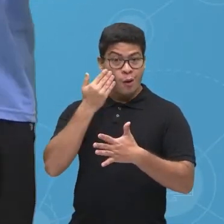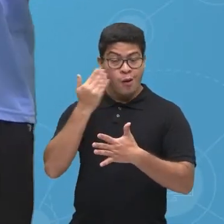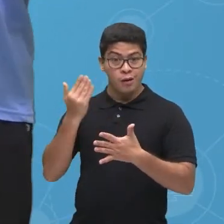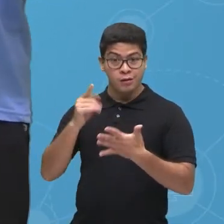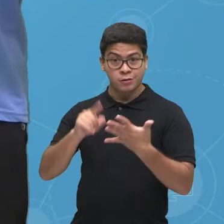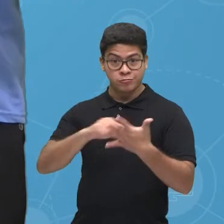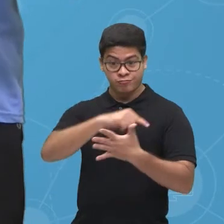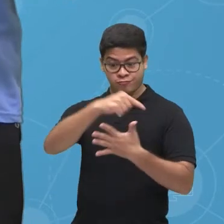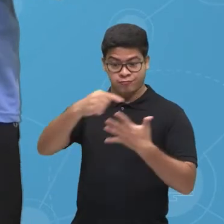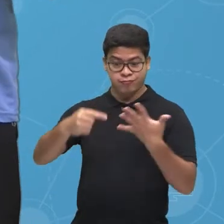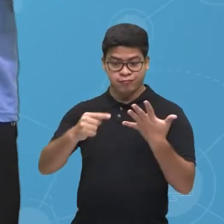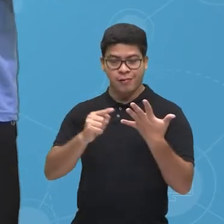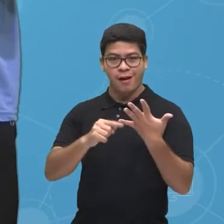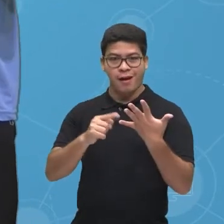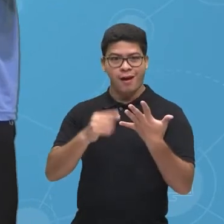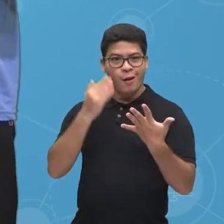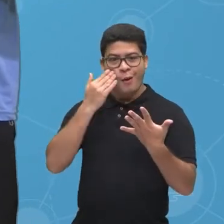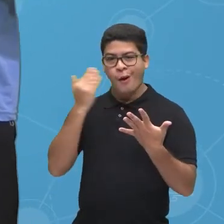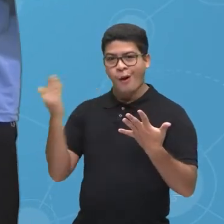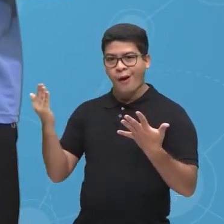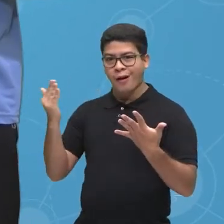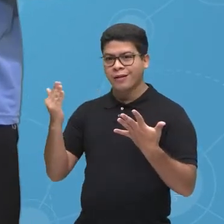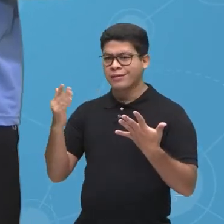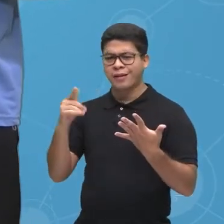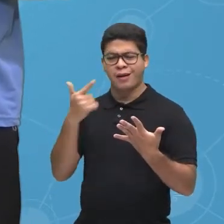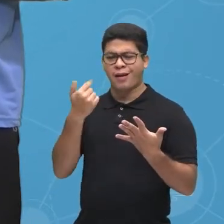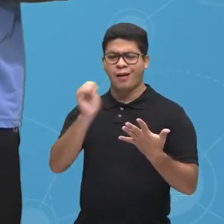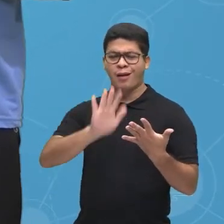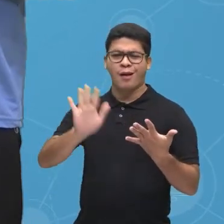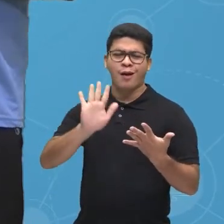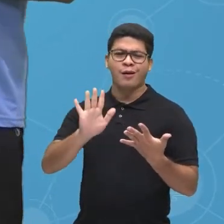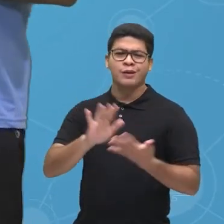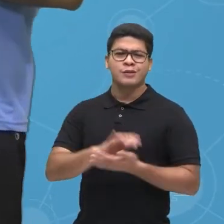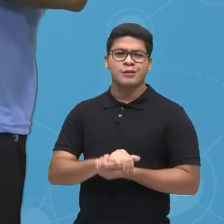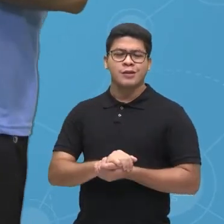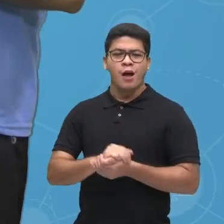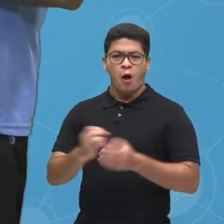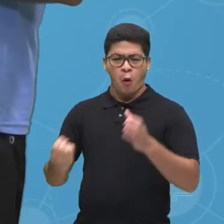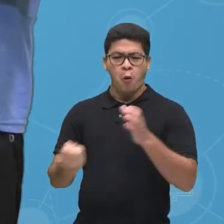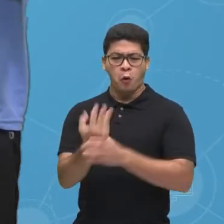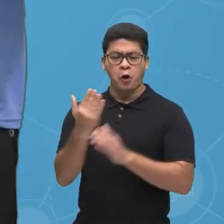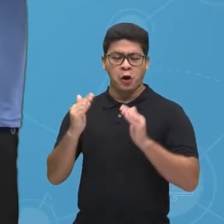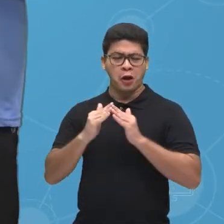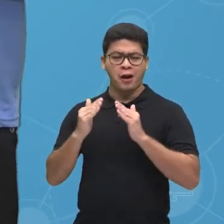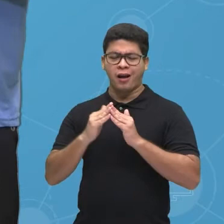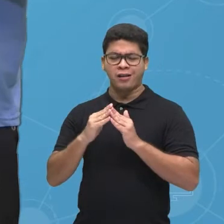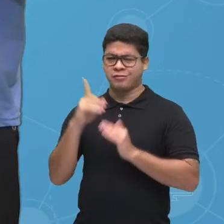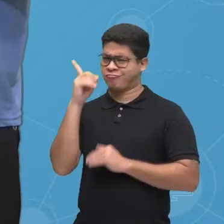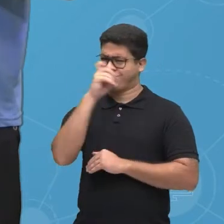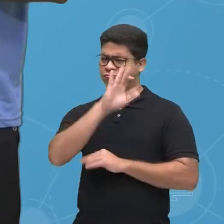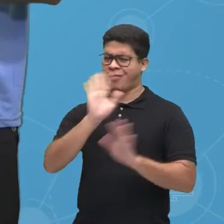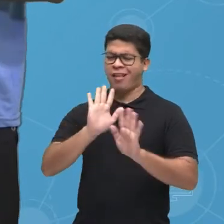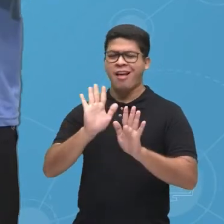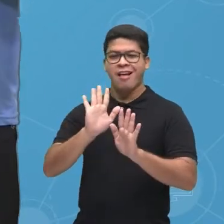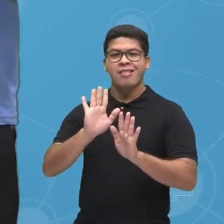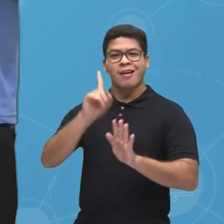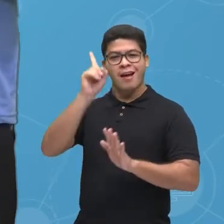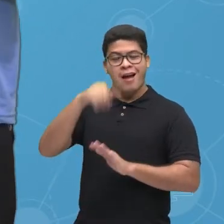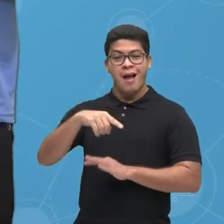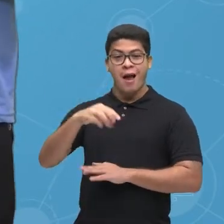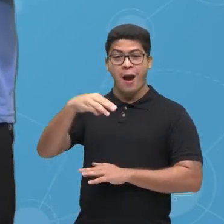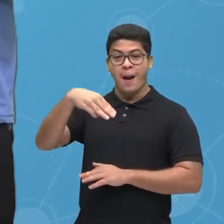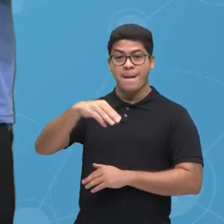ali, que eu consegui confeccionar um em casa, não é difícil, né? Tá aí, ó, é as massas,